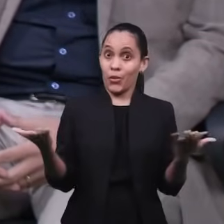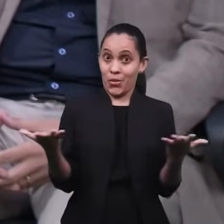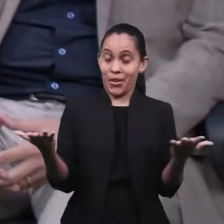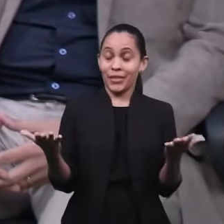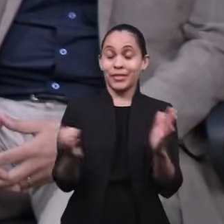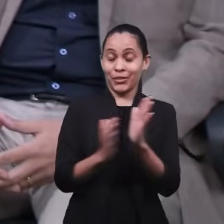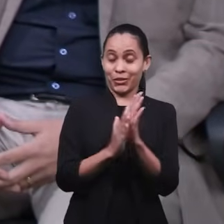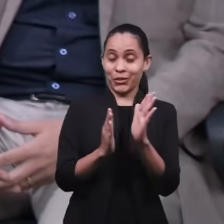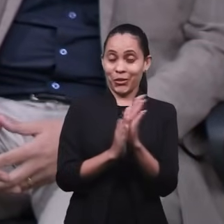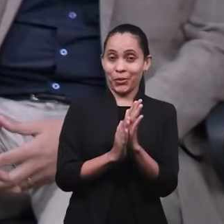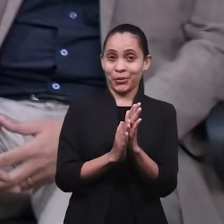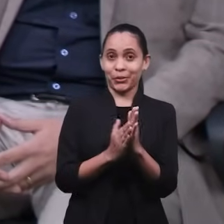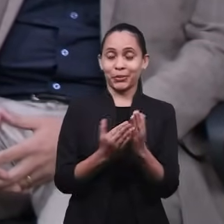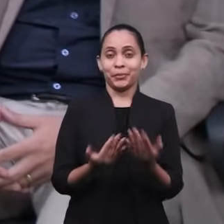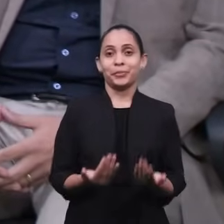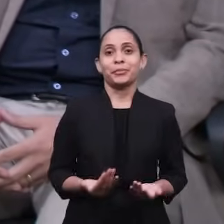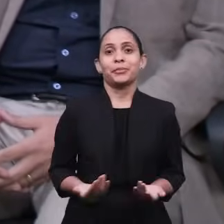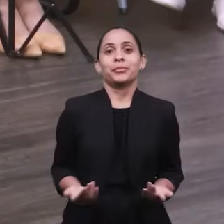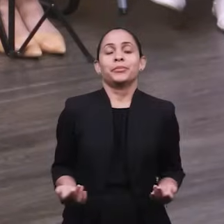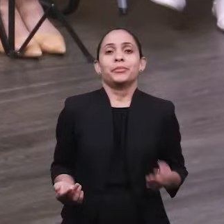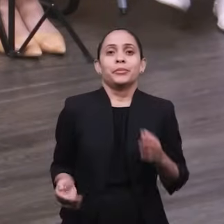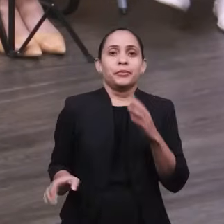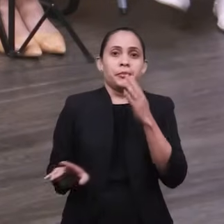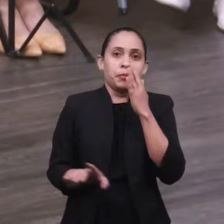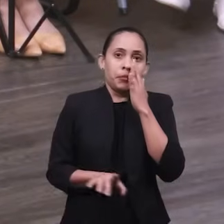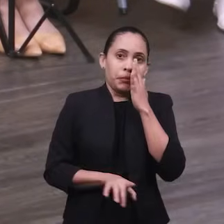desse louvor A Paz que Tu Procuras.